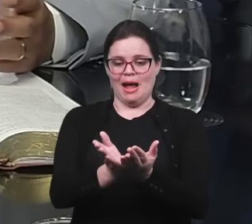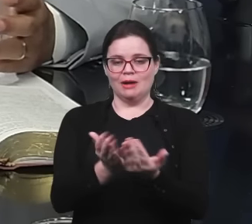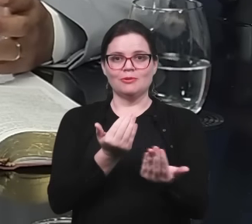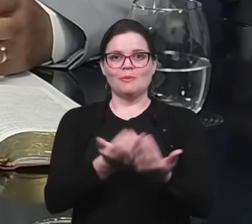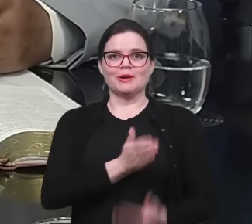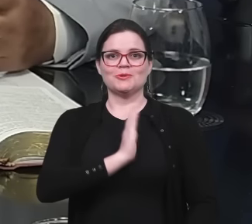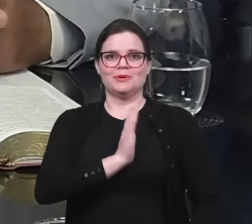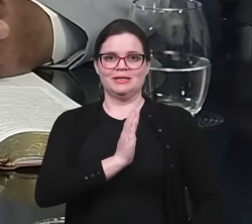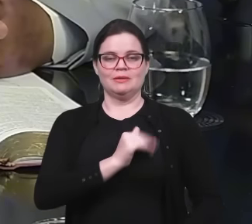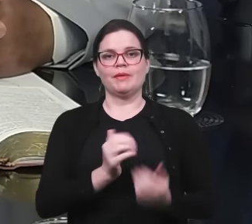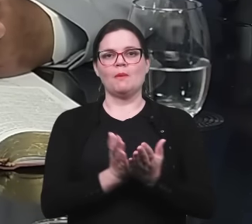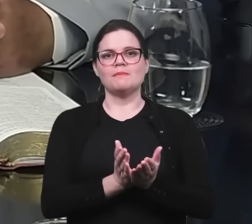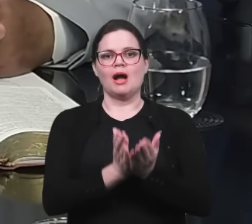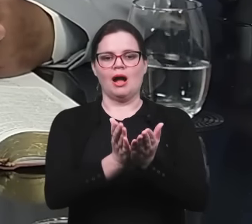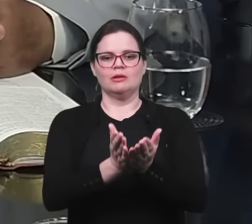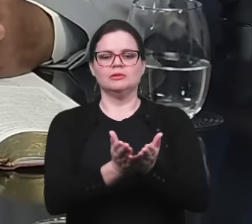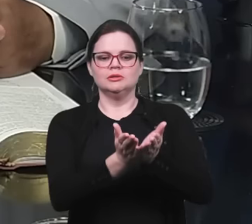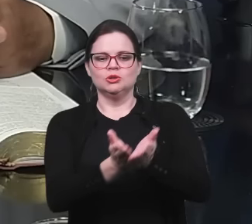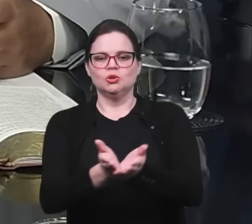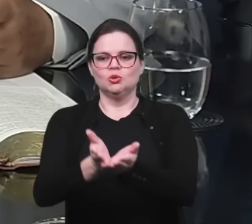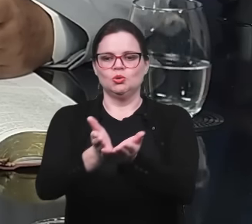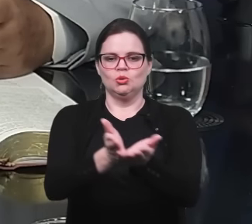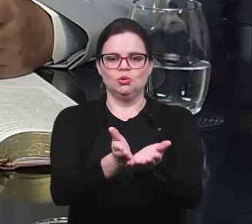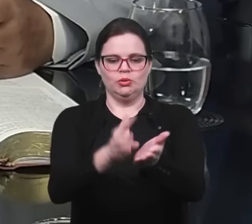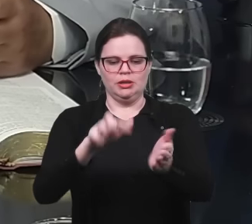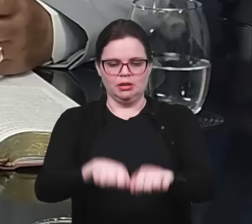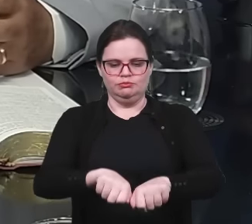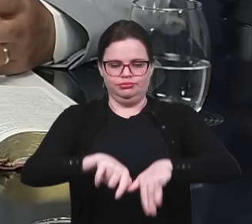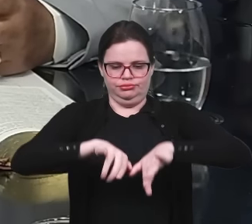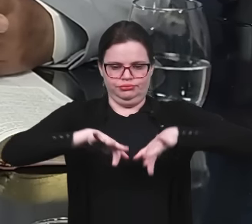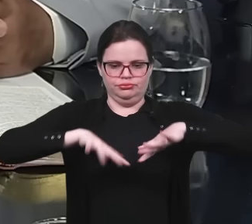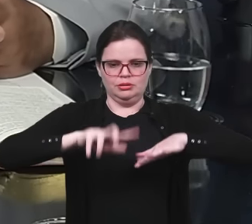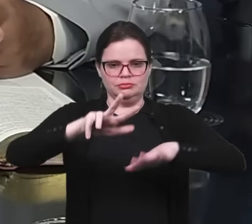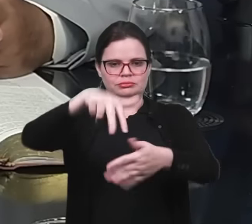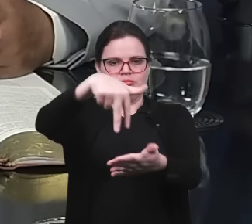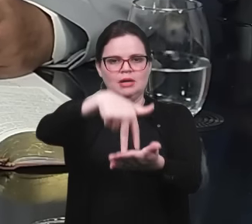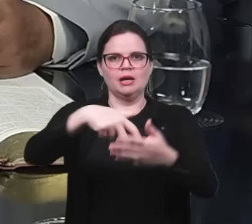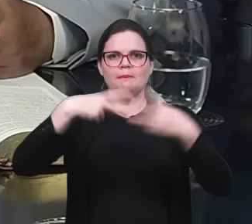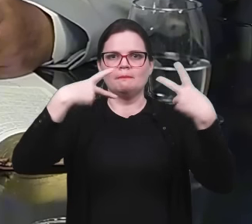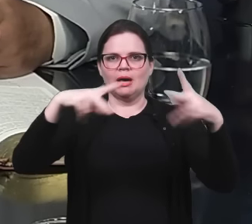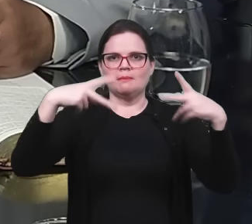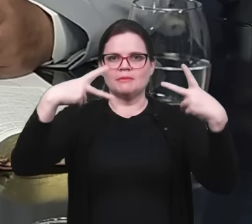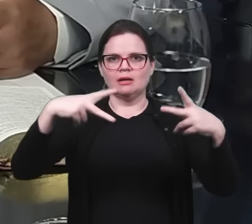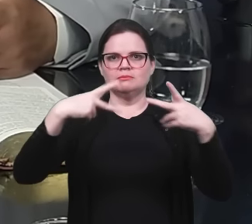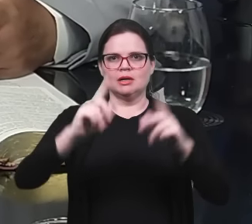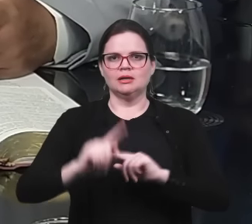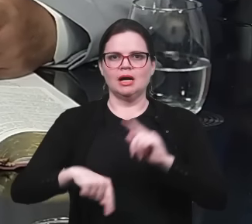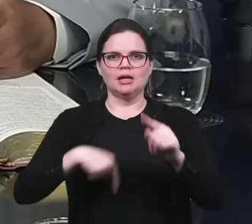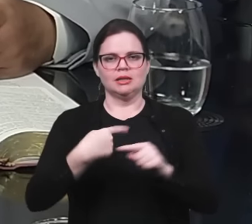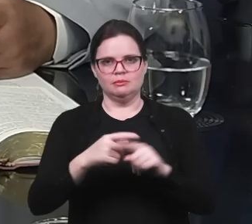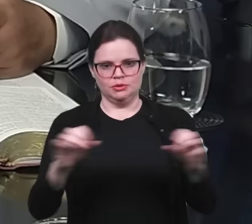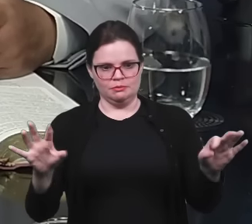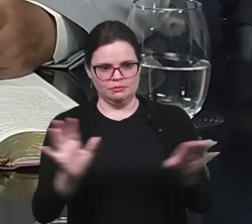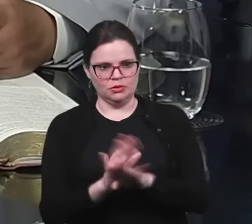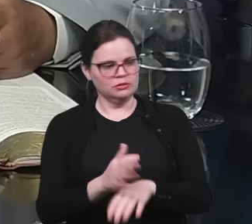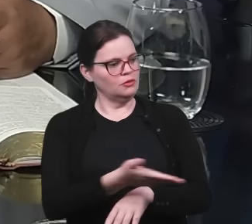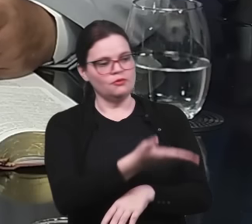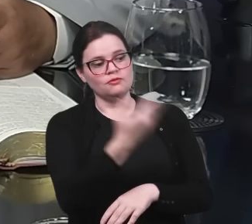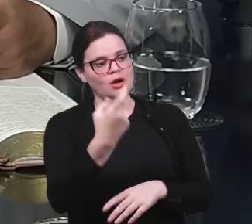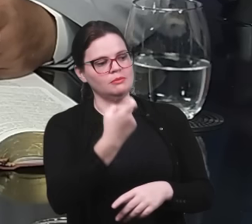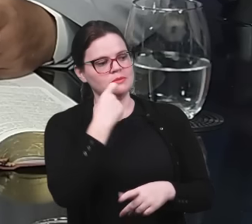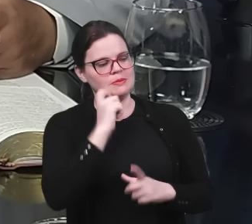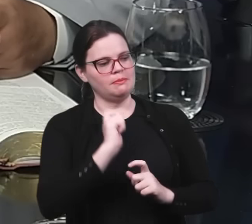se afastou, Jesus pregou a multidão. Não, agora vamos pescar. Mas, Senhor,